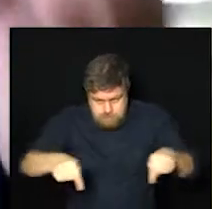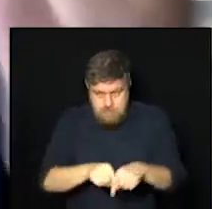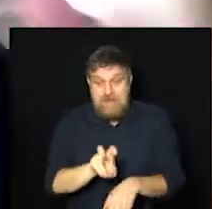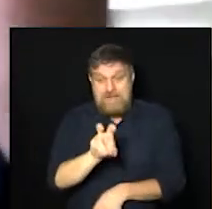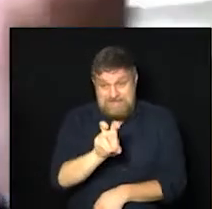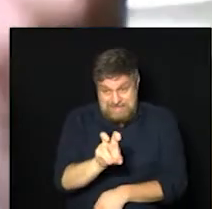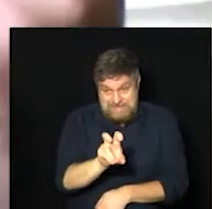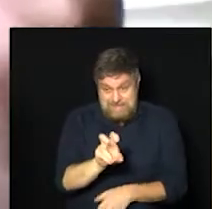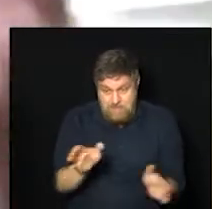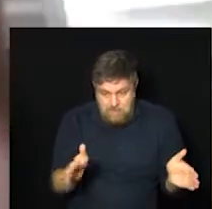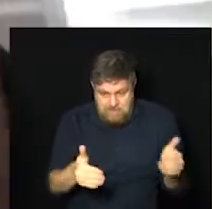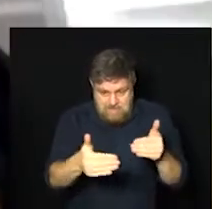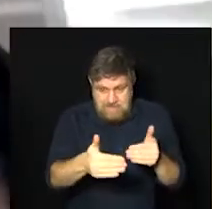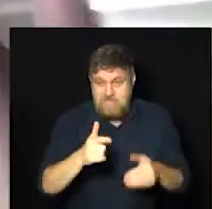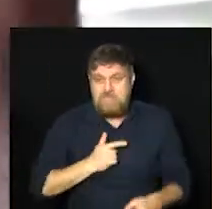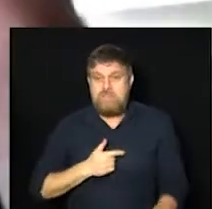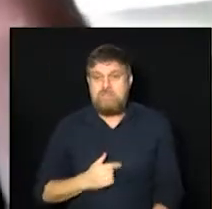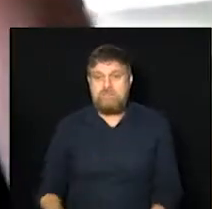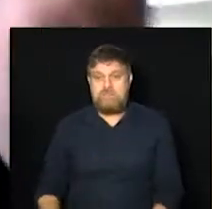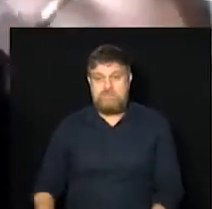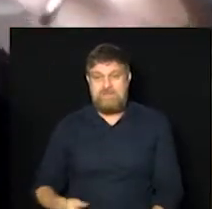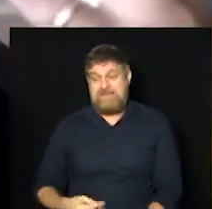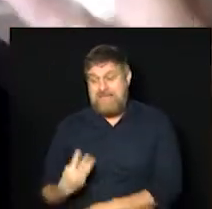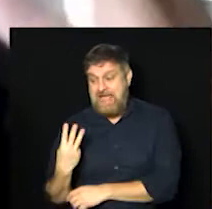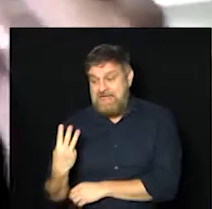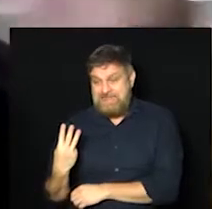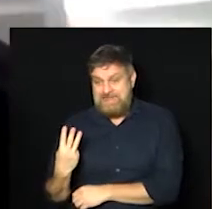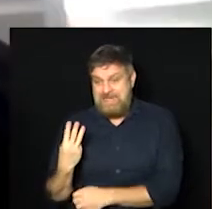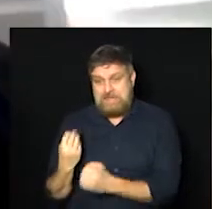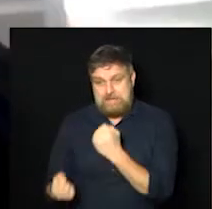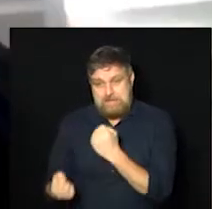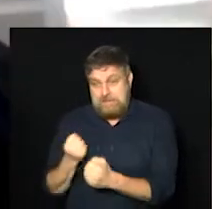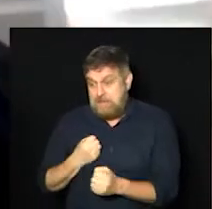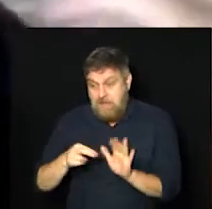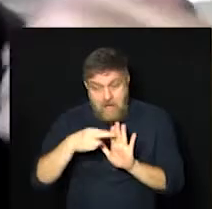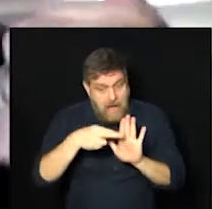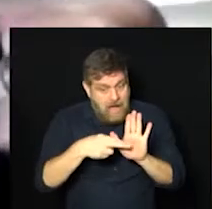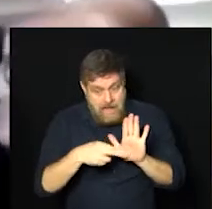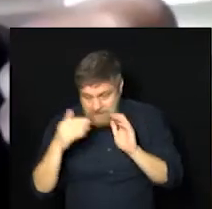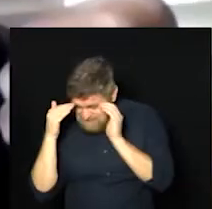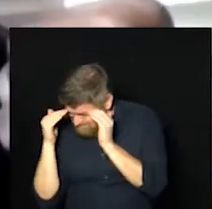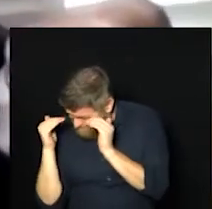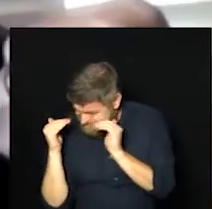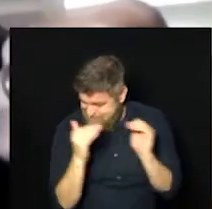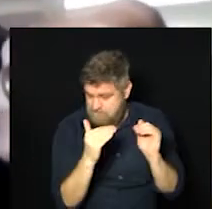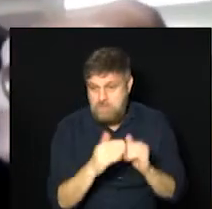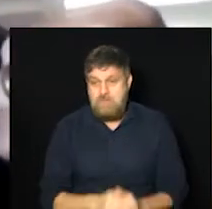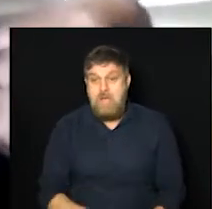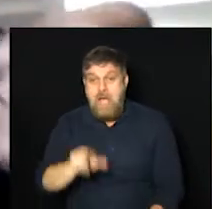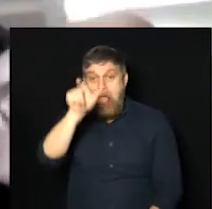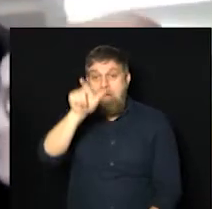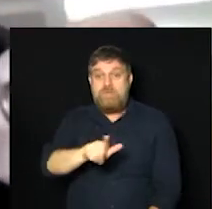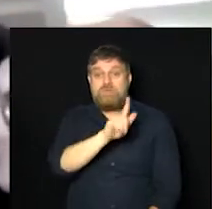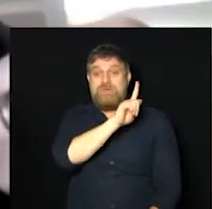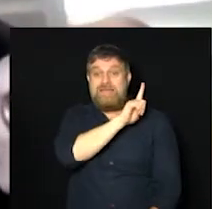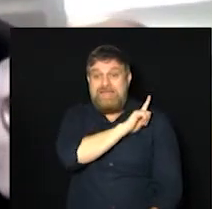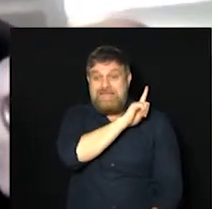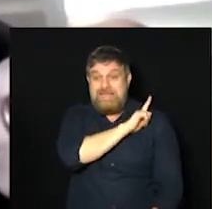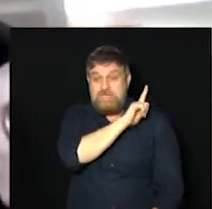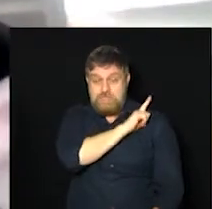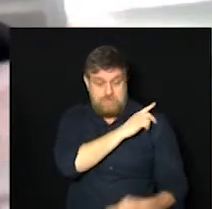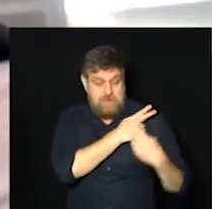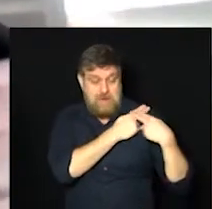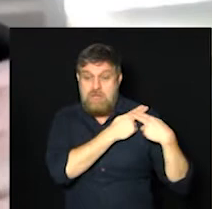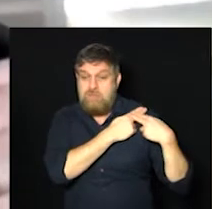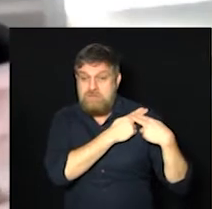5. A nossa academia com um grupo de 3, seguida à risca. Porque você, como gestor de um projeto, ô